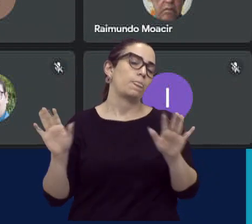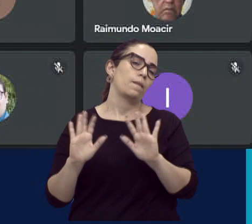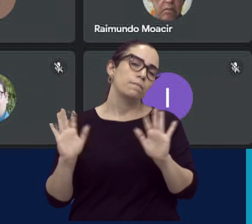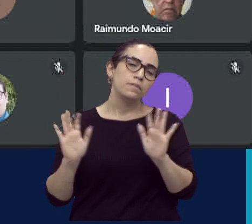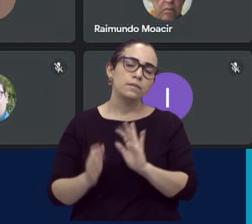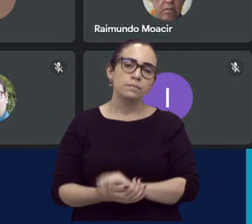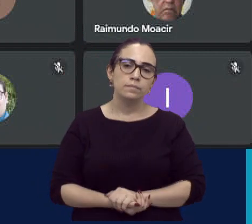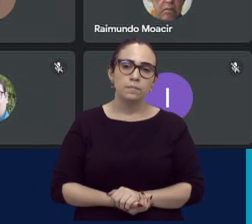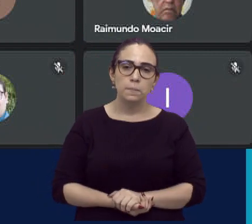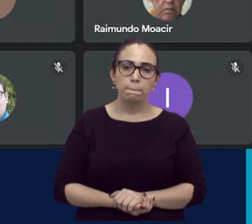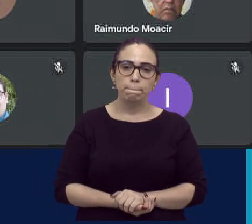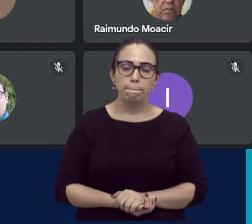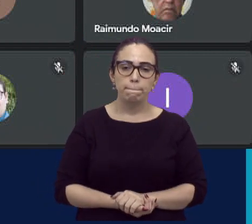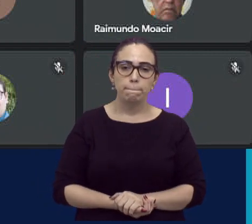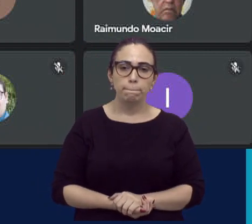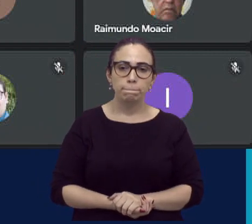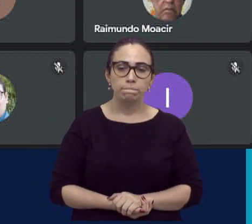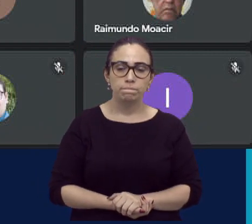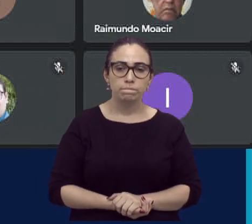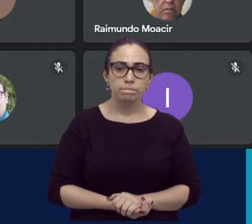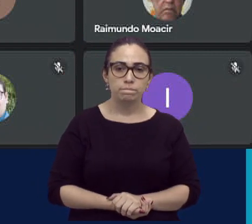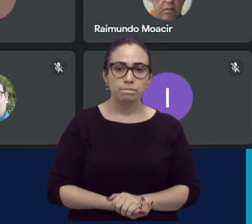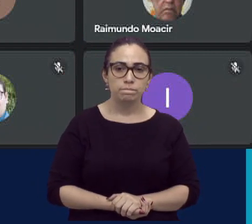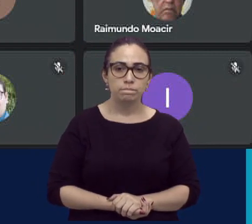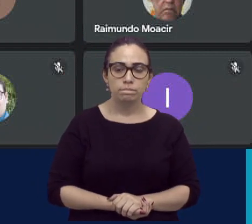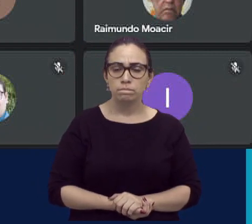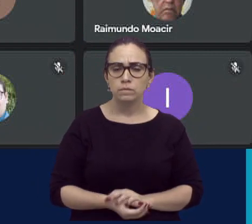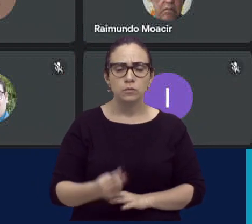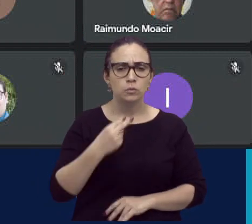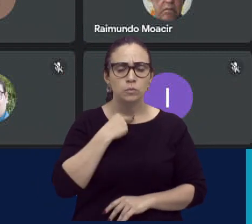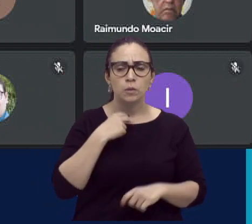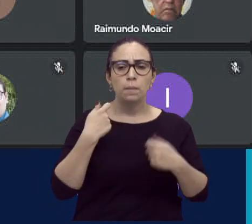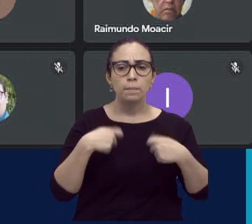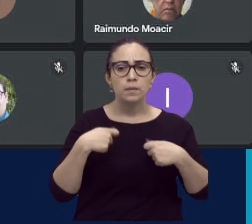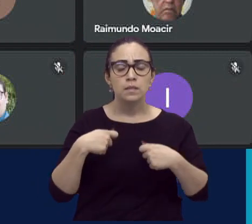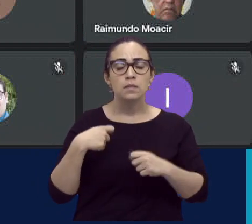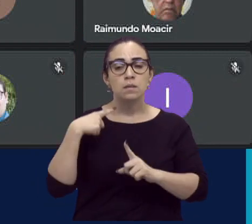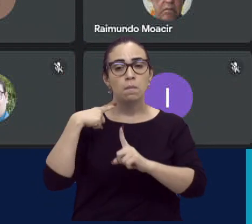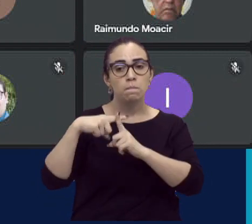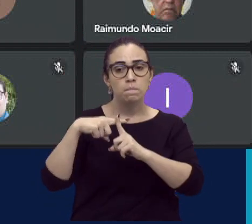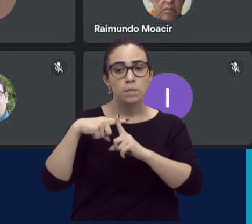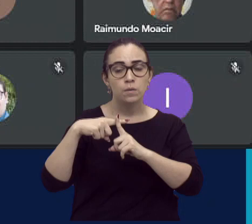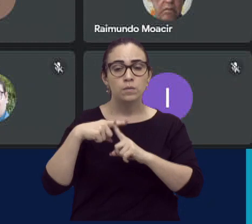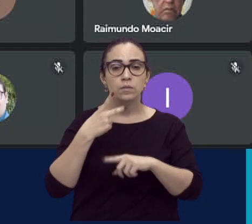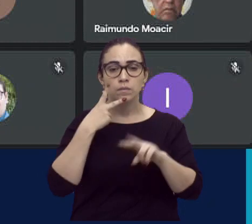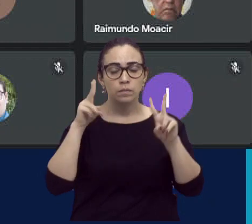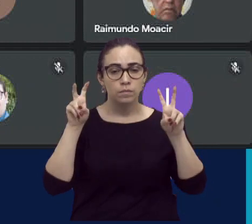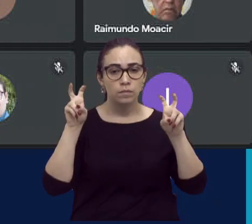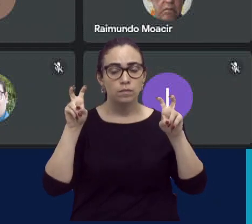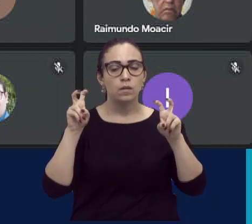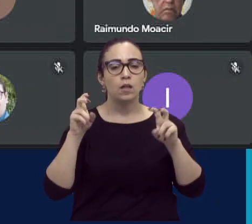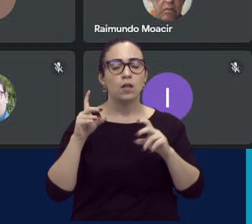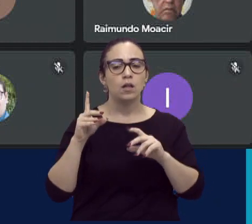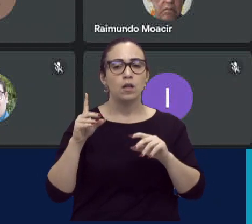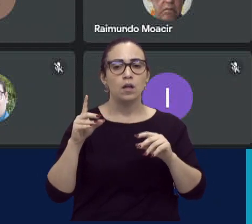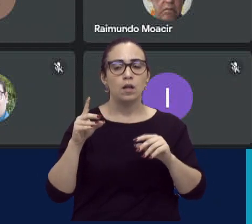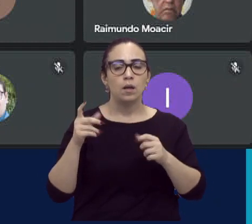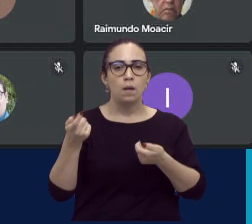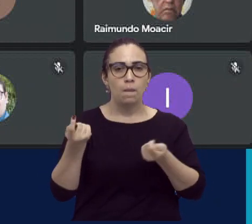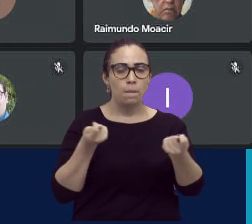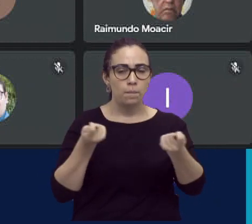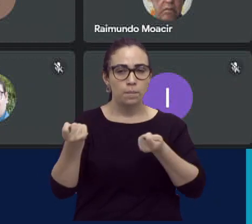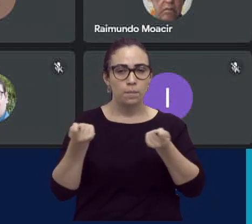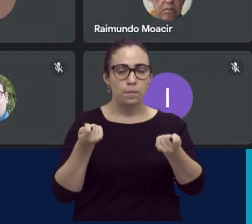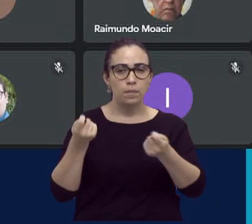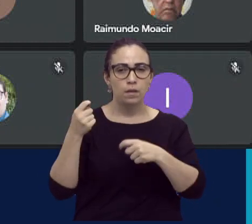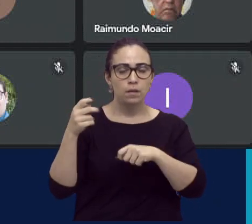mais. A gestão positiva de conflitos, a conciliação, a